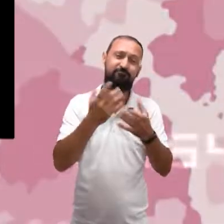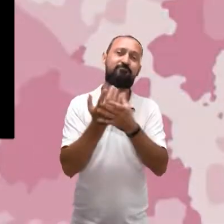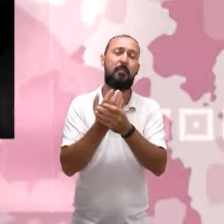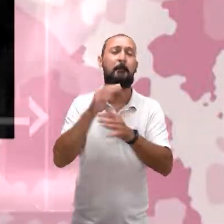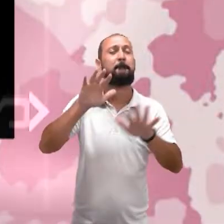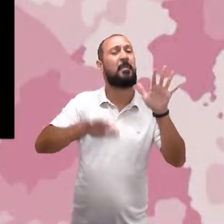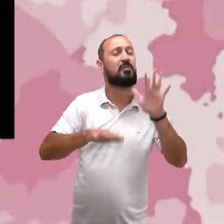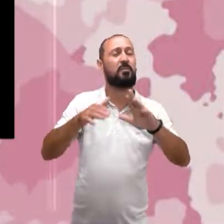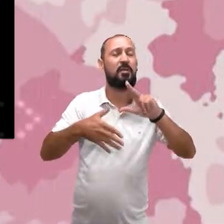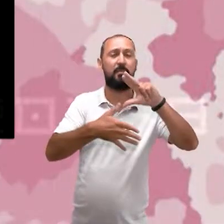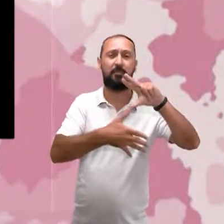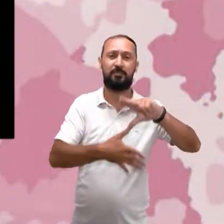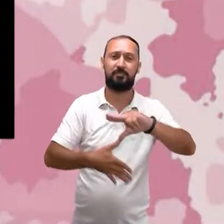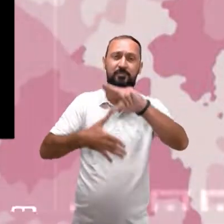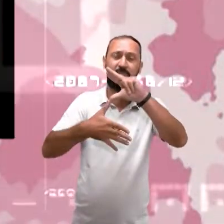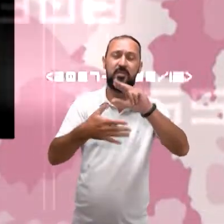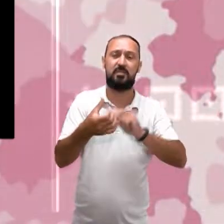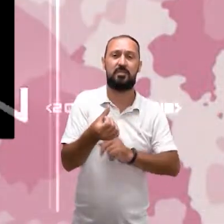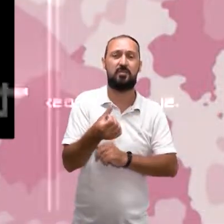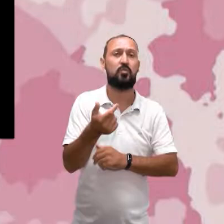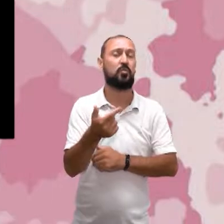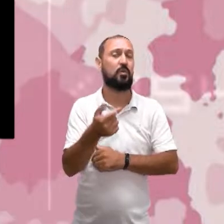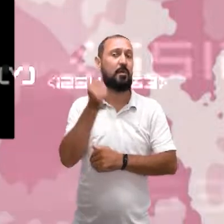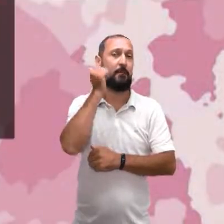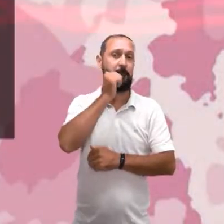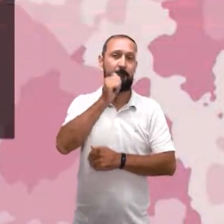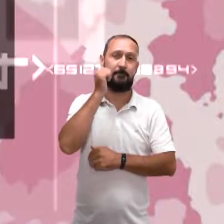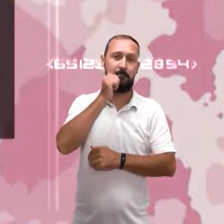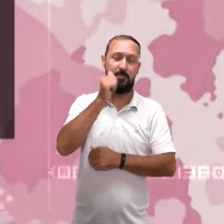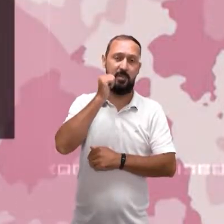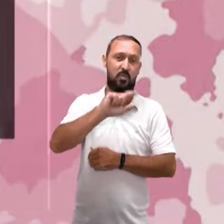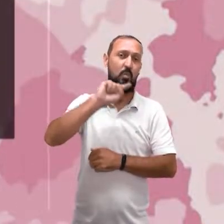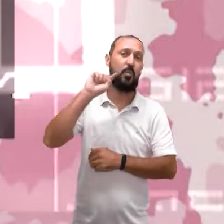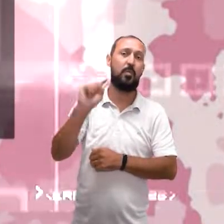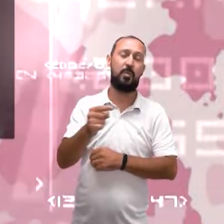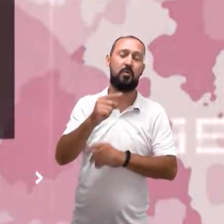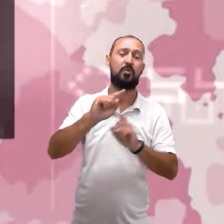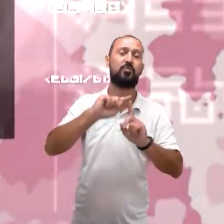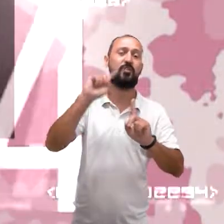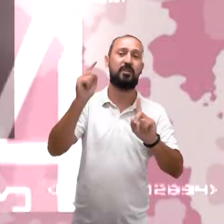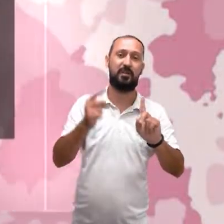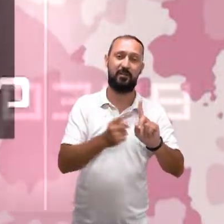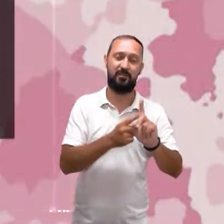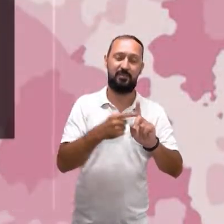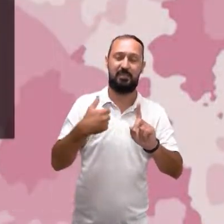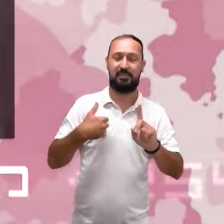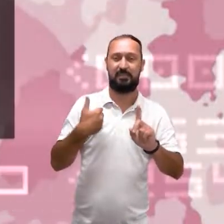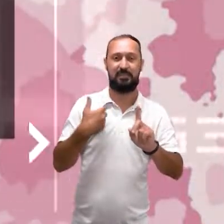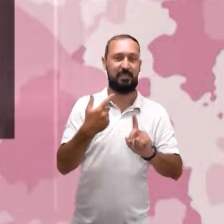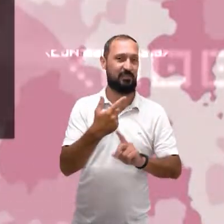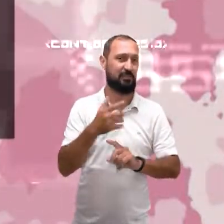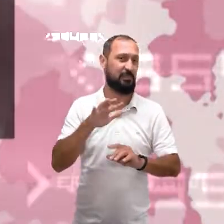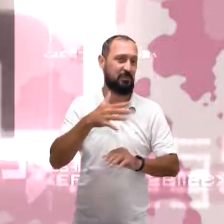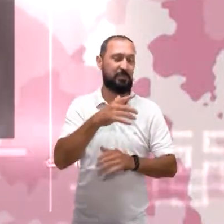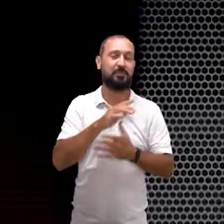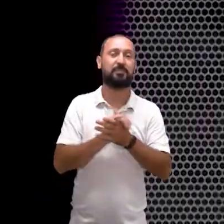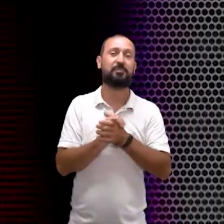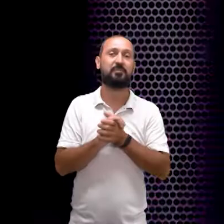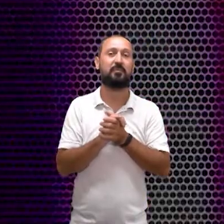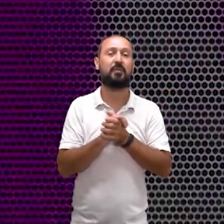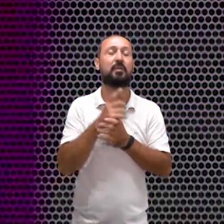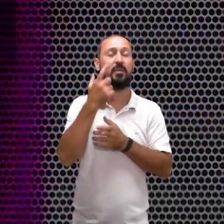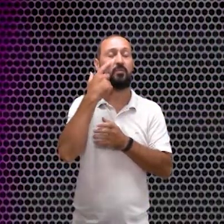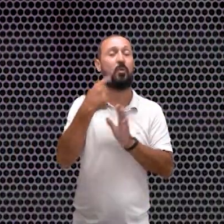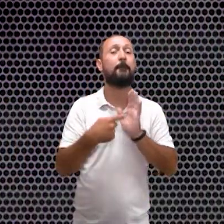A média da América Latina é de 62 meninas a cada 1.000 que engravidam nessa faixa etária.